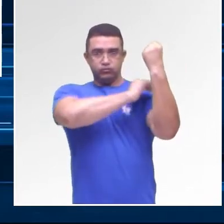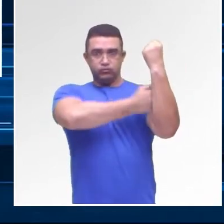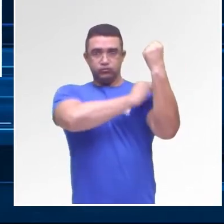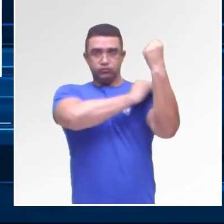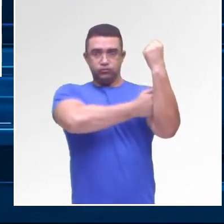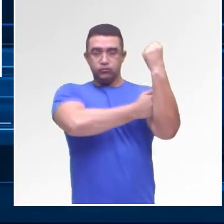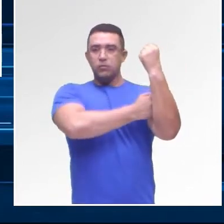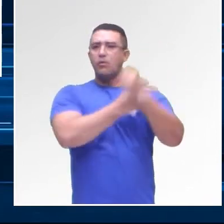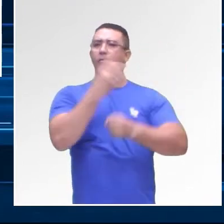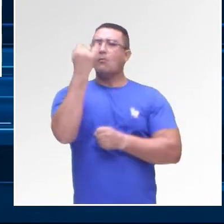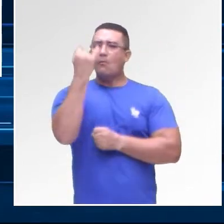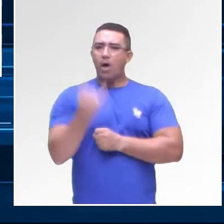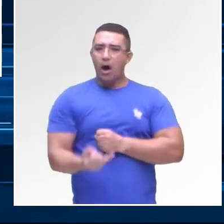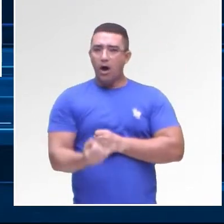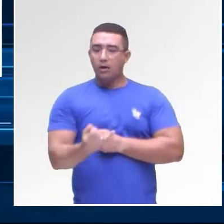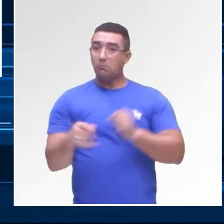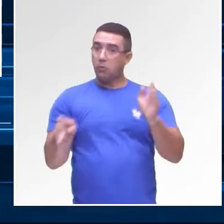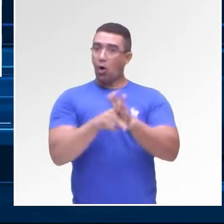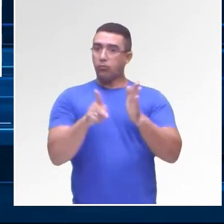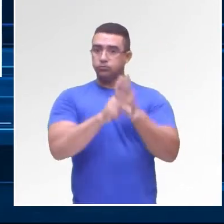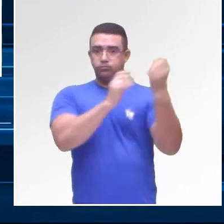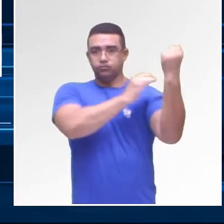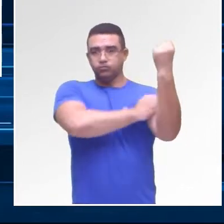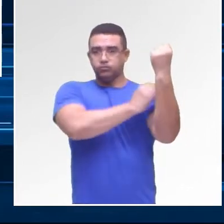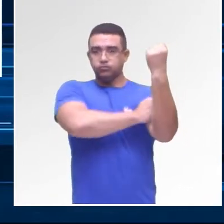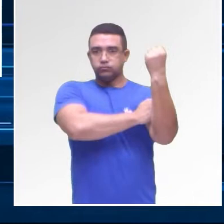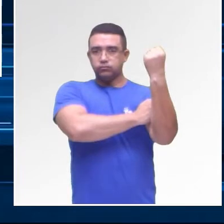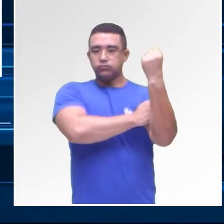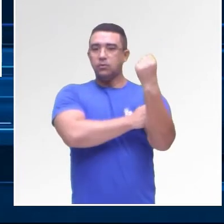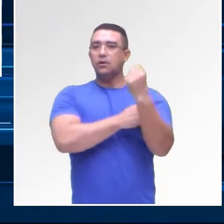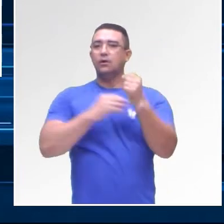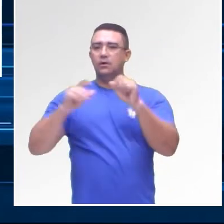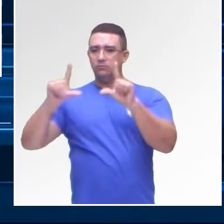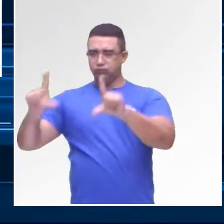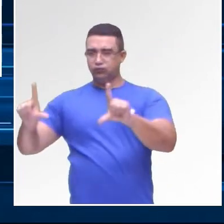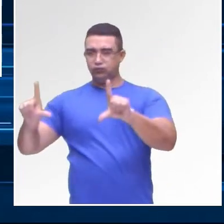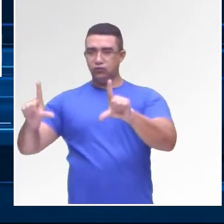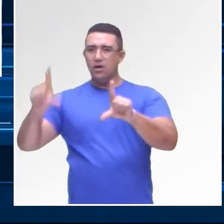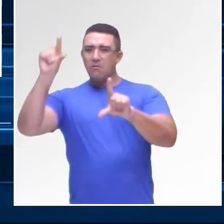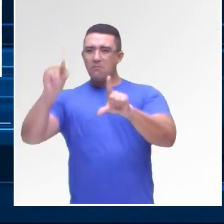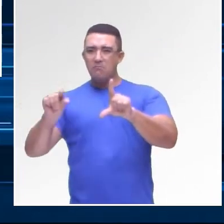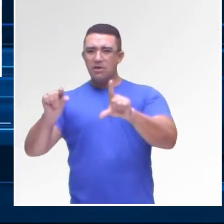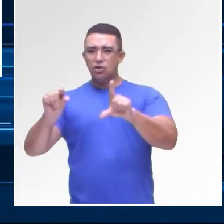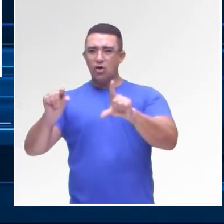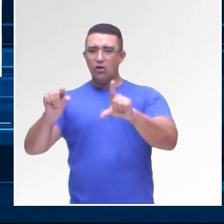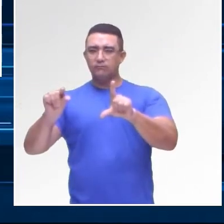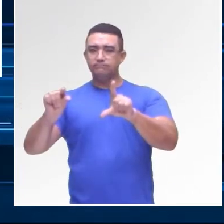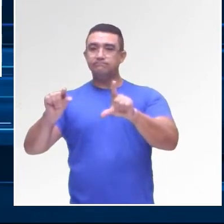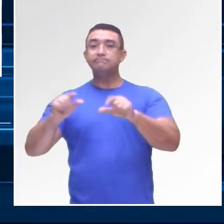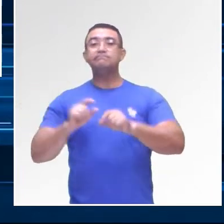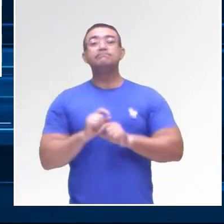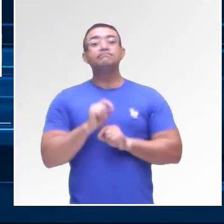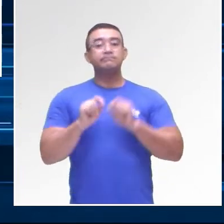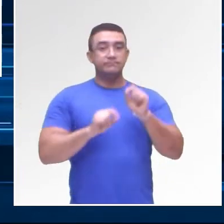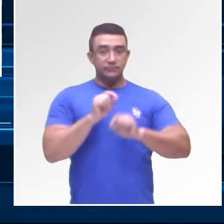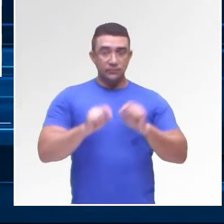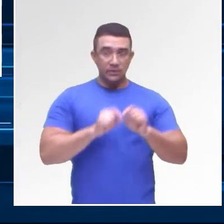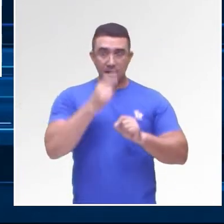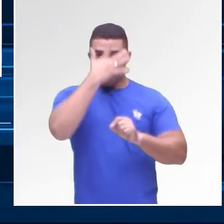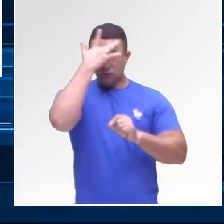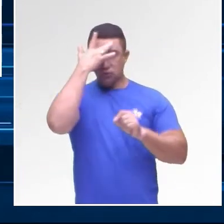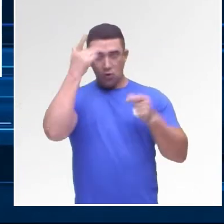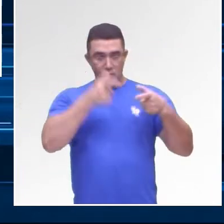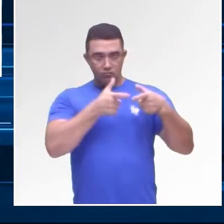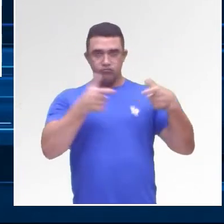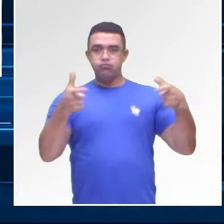magra, ou seja, de músculo, e aqui uma menor. E a gente sabe que para a gente hipertrofiar, né, para ganhar